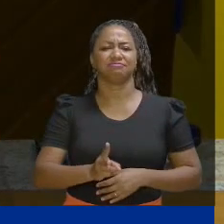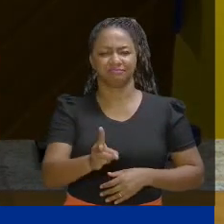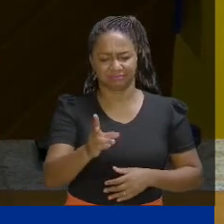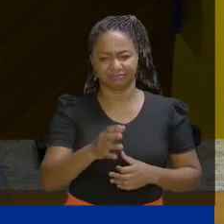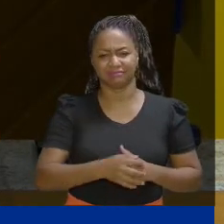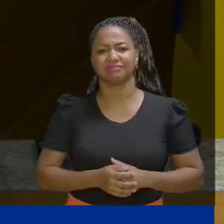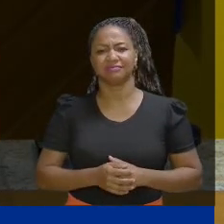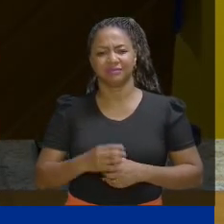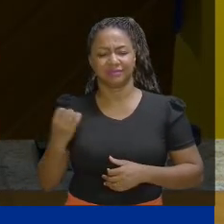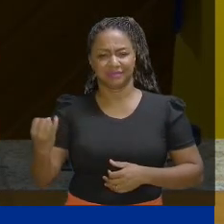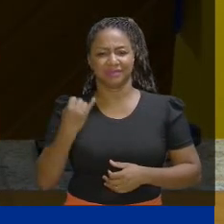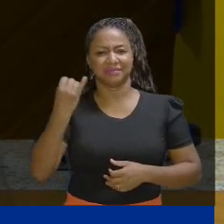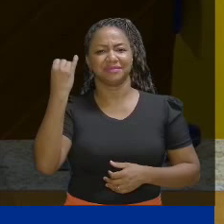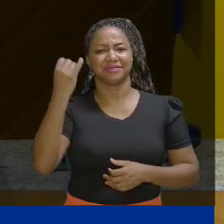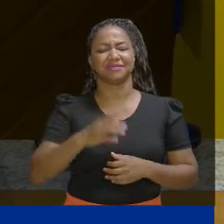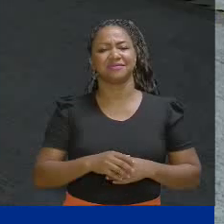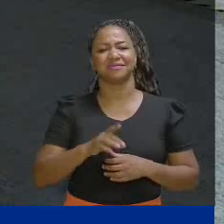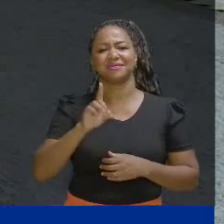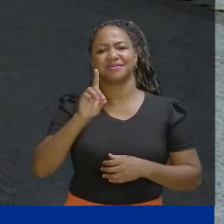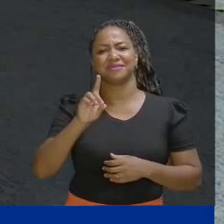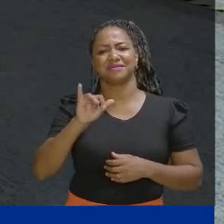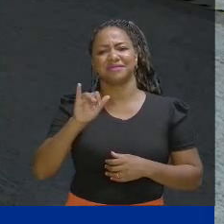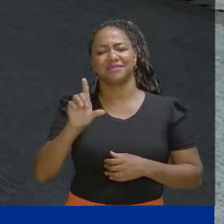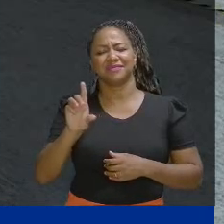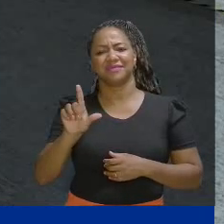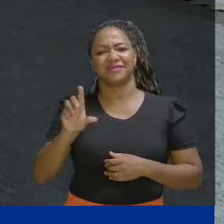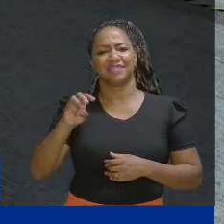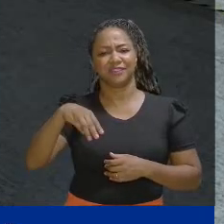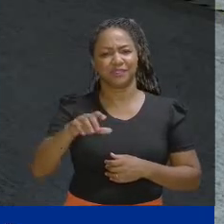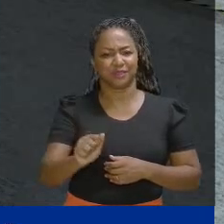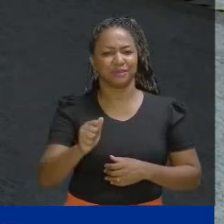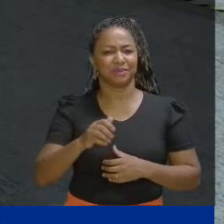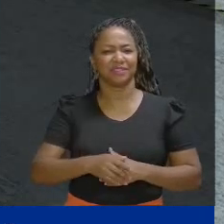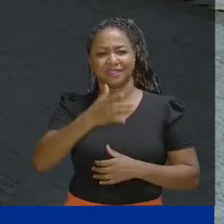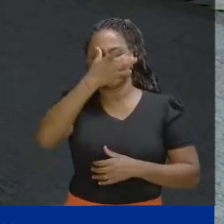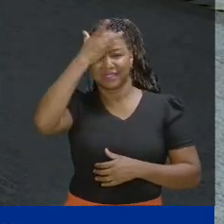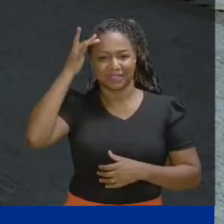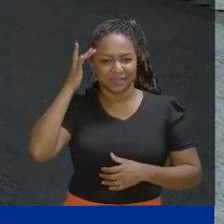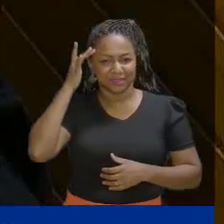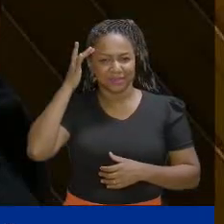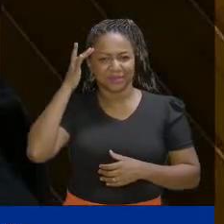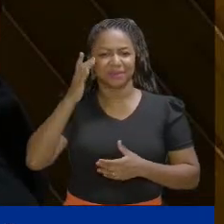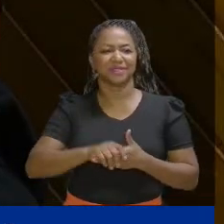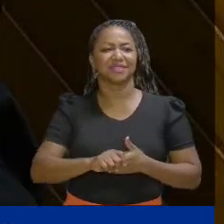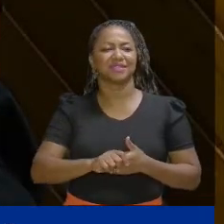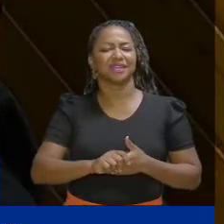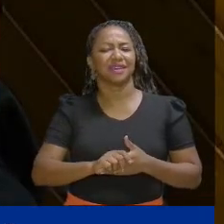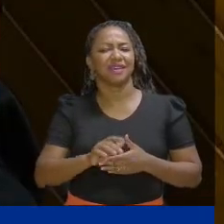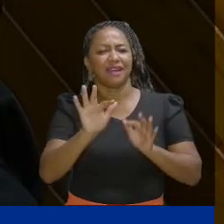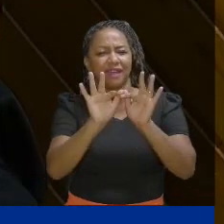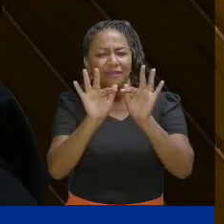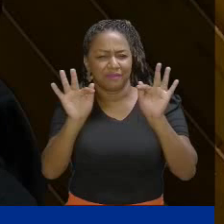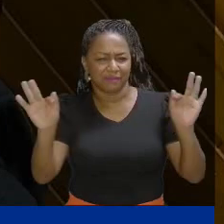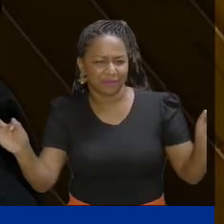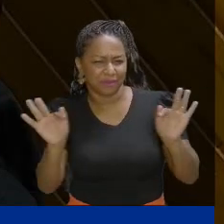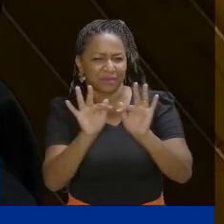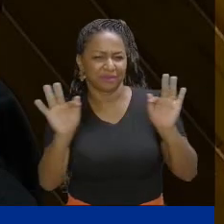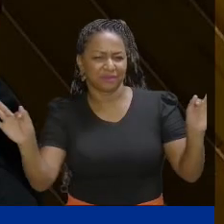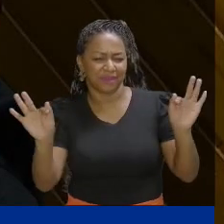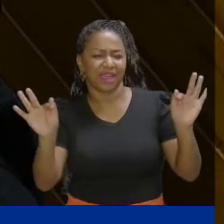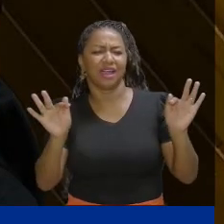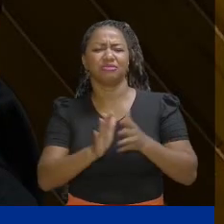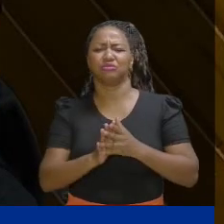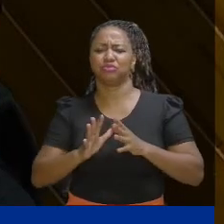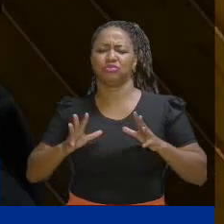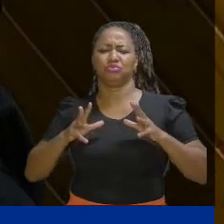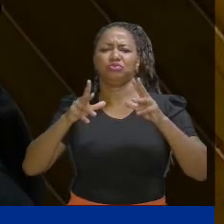Isso que é importante. A Dilma é daquelas pessoas que botam em xeque aquela frase do Nelson Rodrigues, que toda unanimidade Foco é burra. No